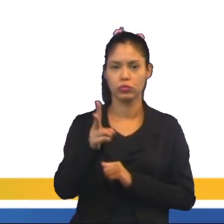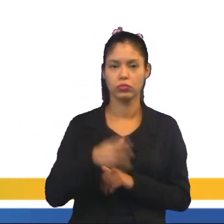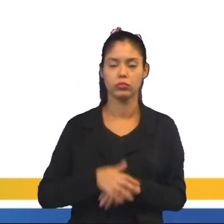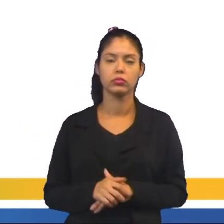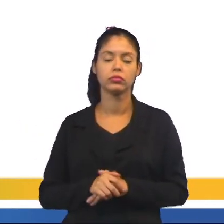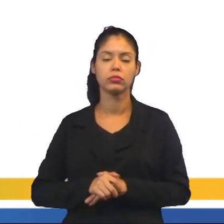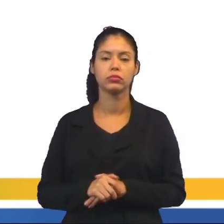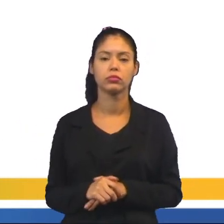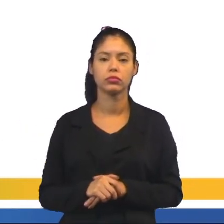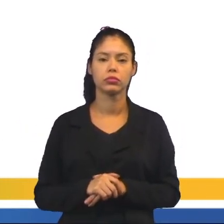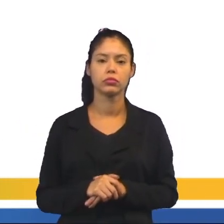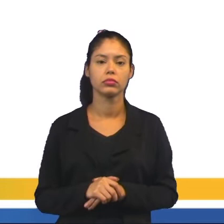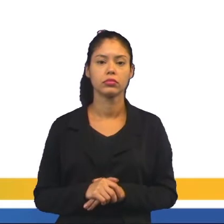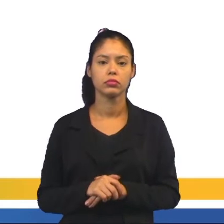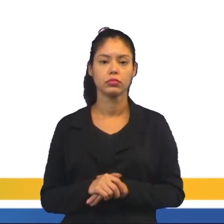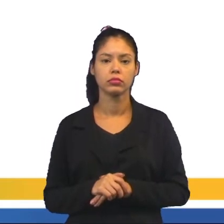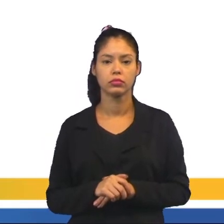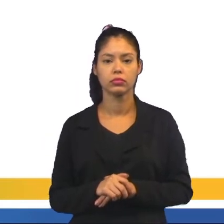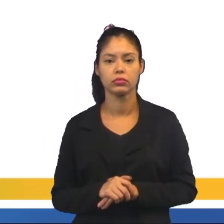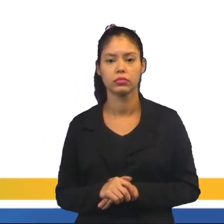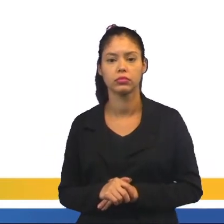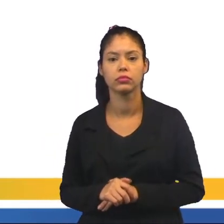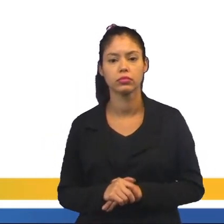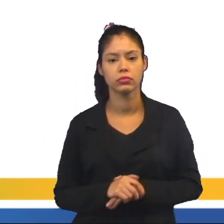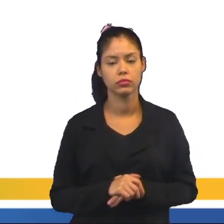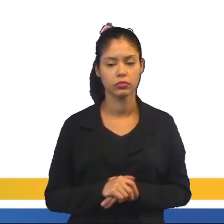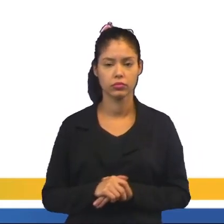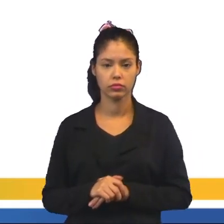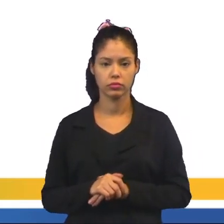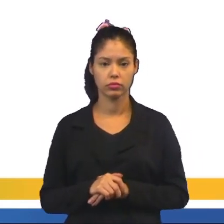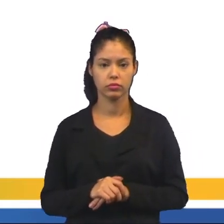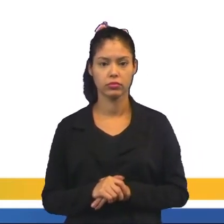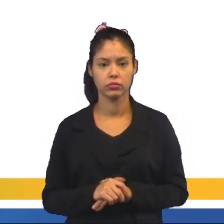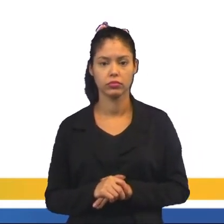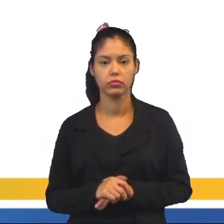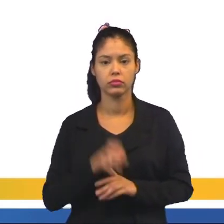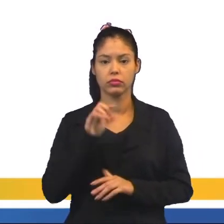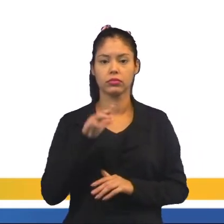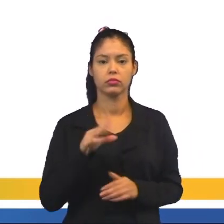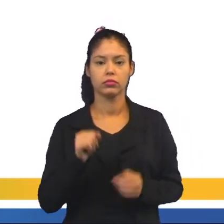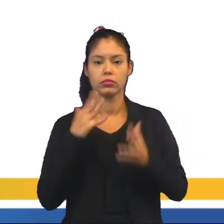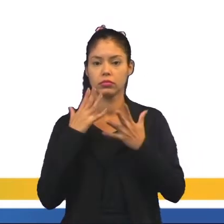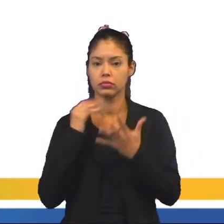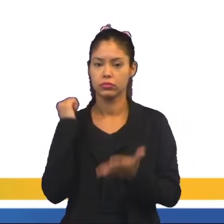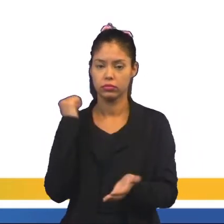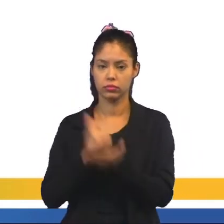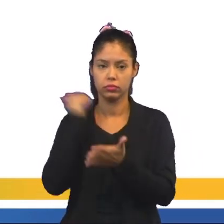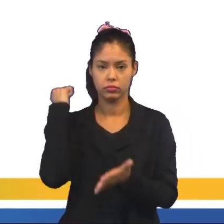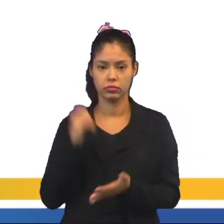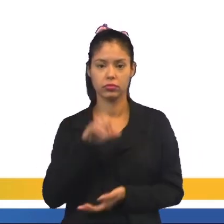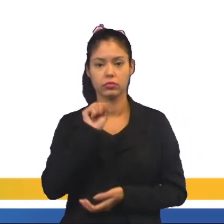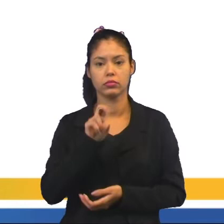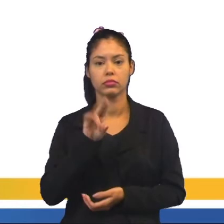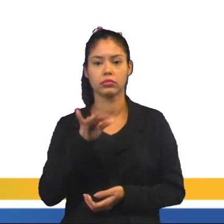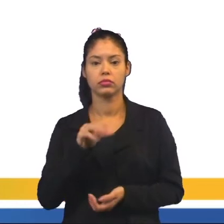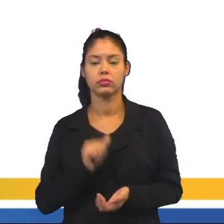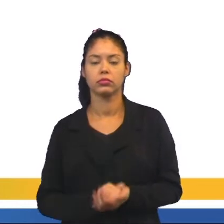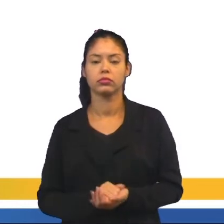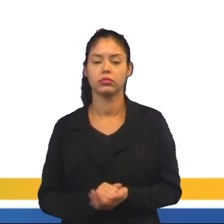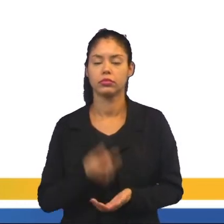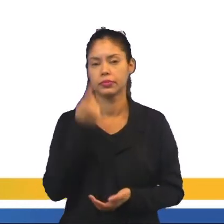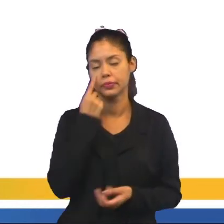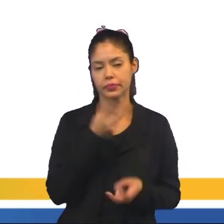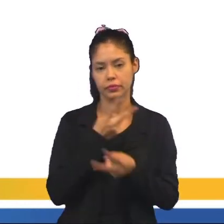Então olha só aqui ó leu foi Léo foi aprovado no Sisu né Zé Pequeno português Então